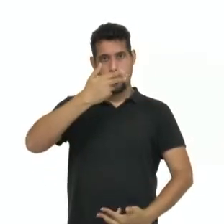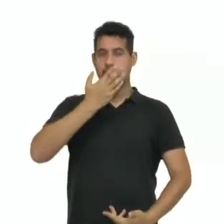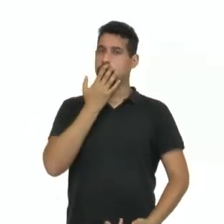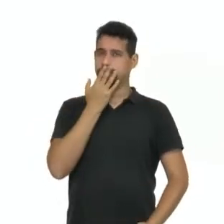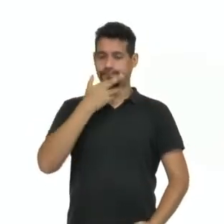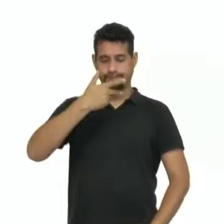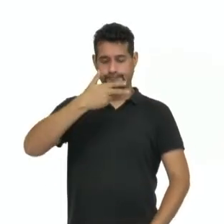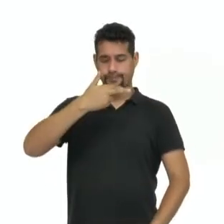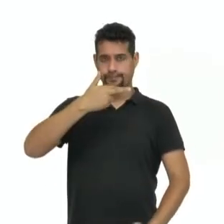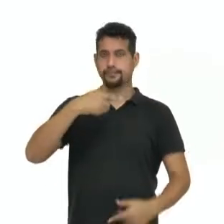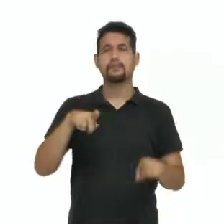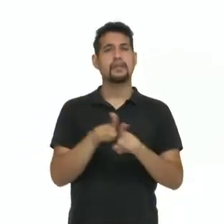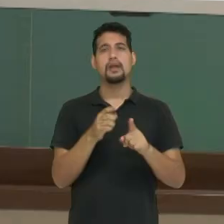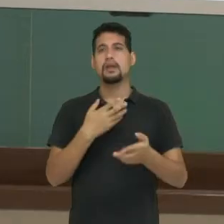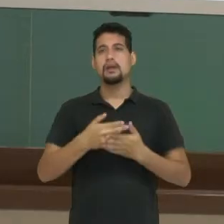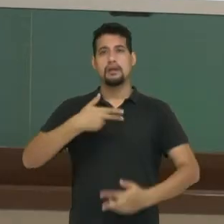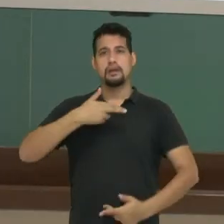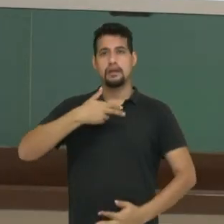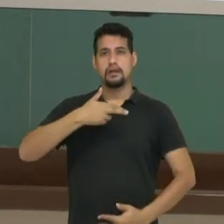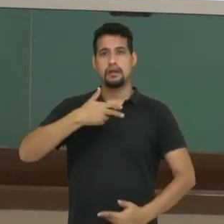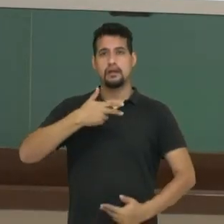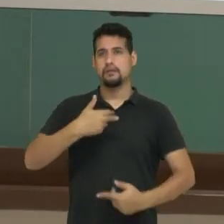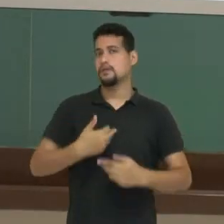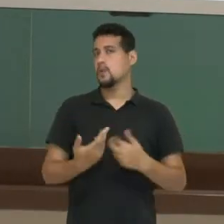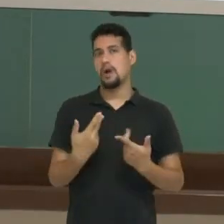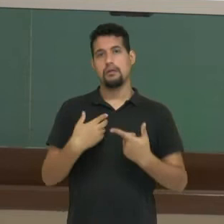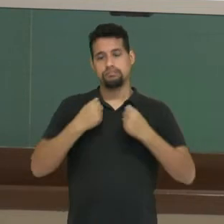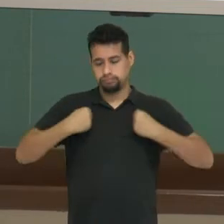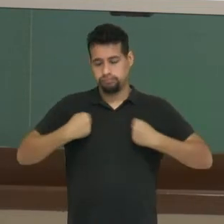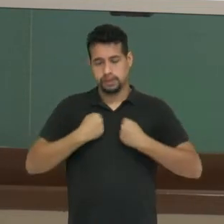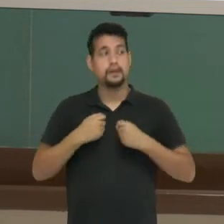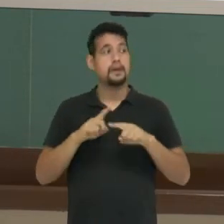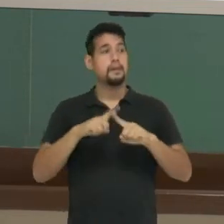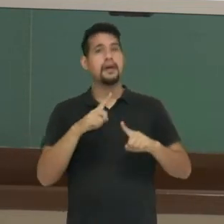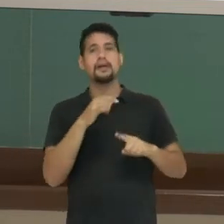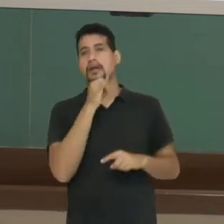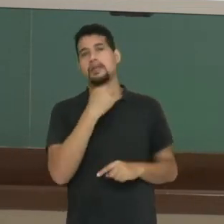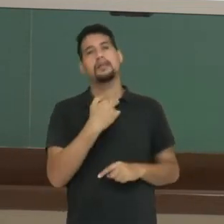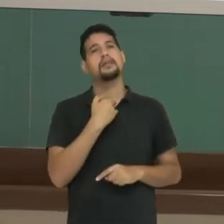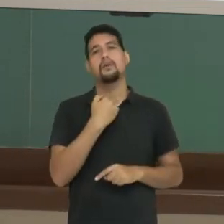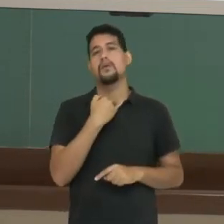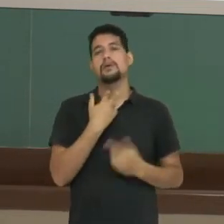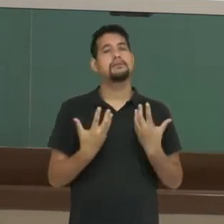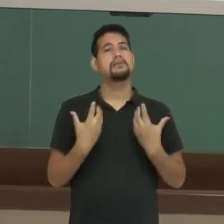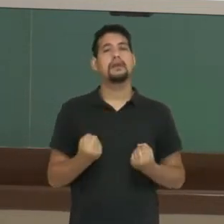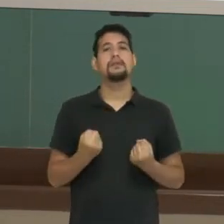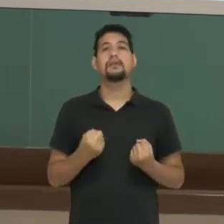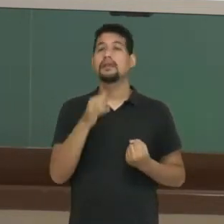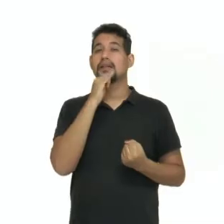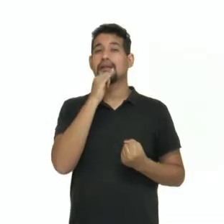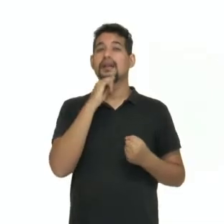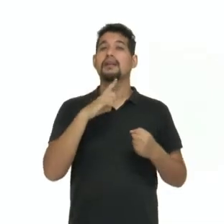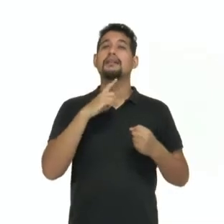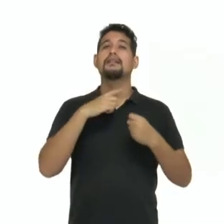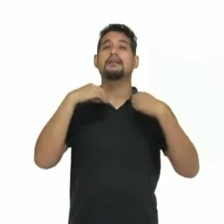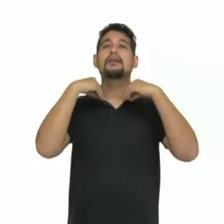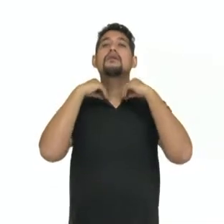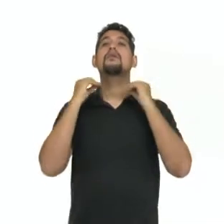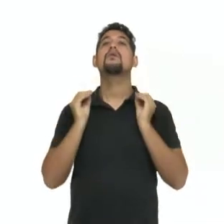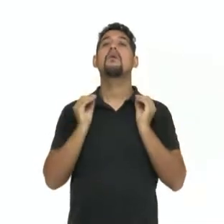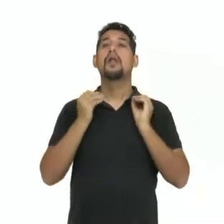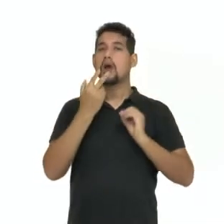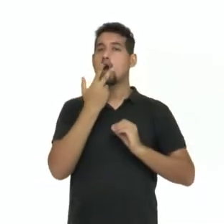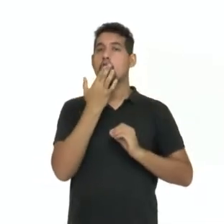cor. Tá? Tanto a parte de cima como a parte de baixo. Assim como não serão aceitos kimonos com golas de cores